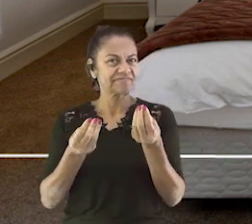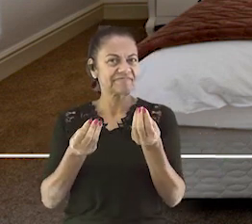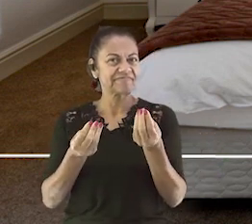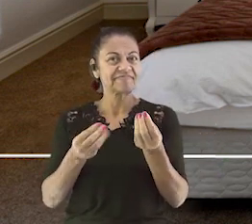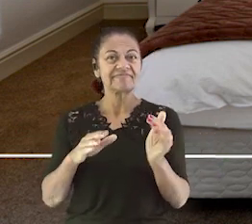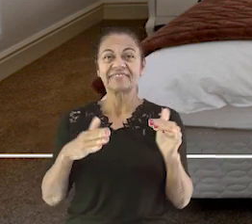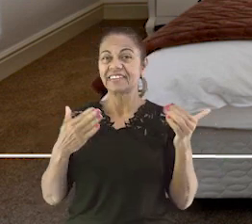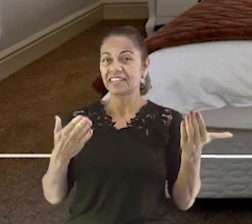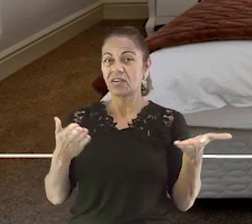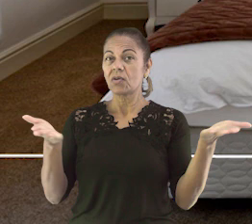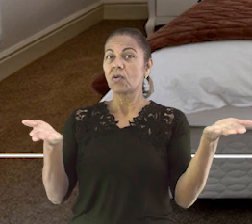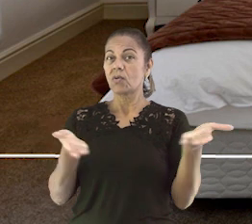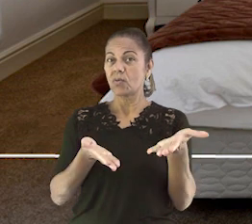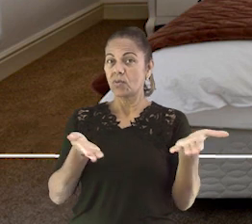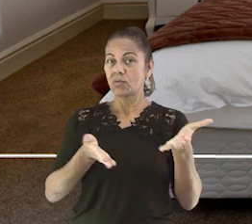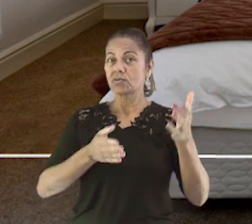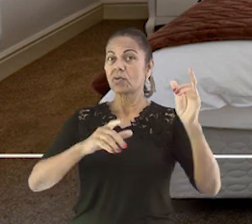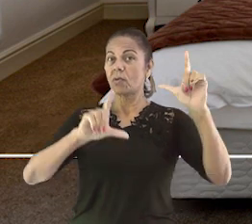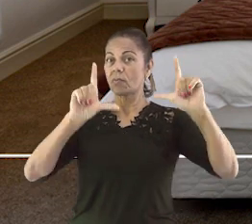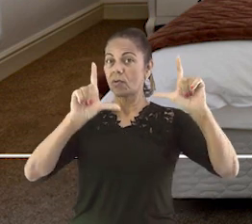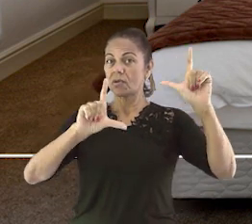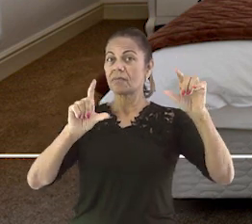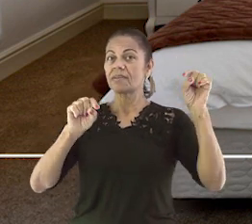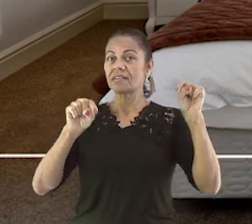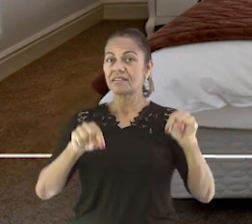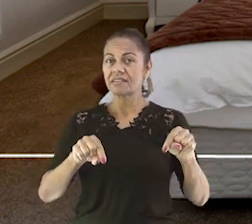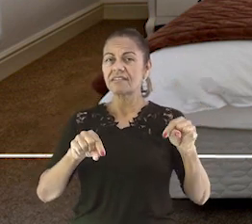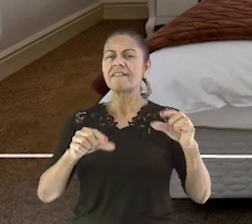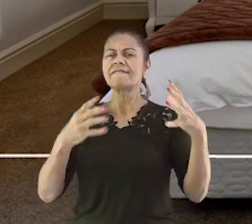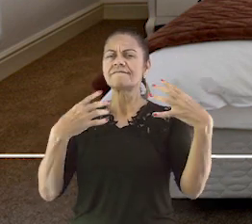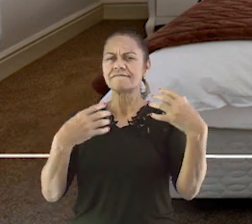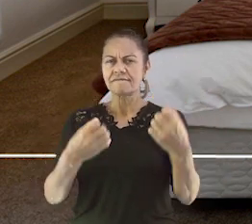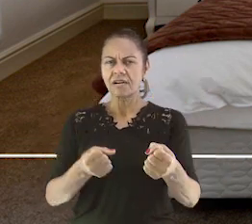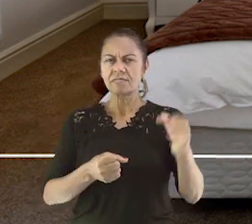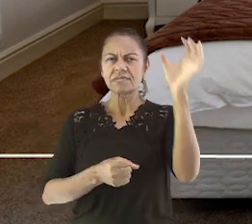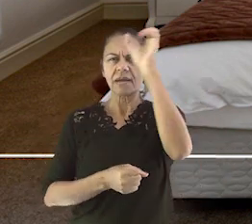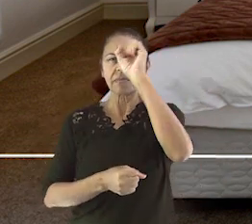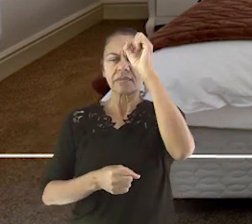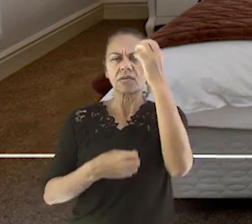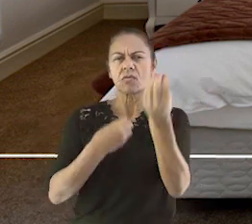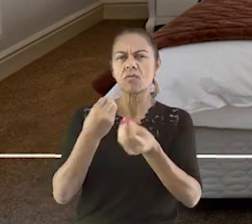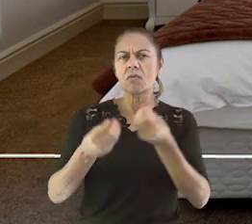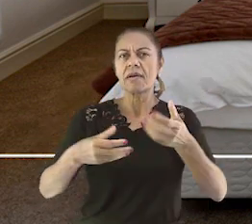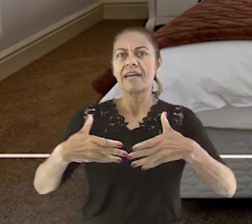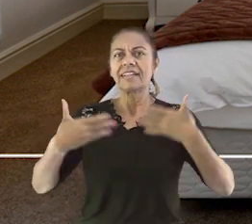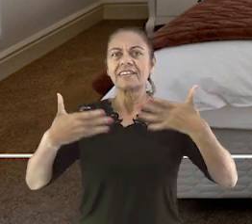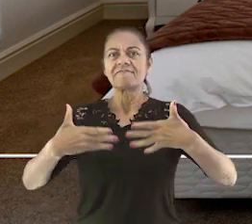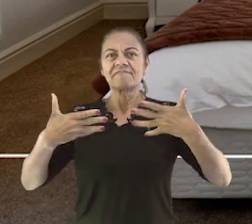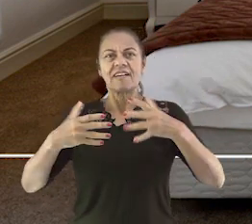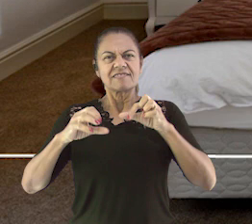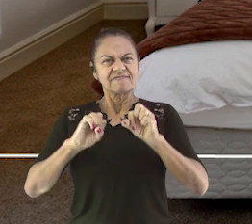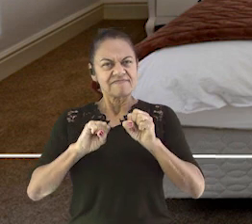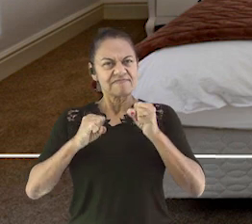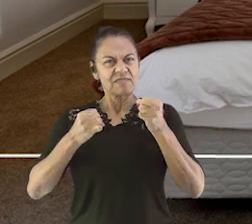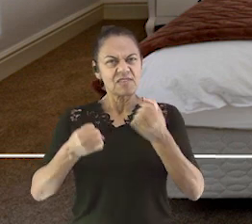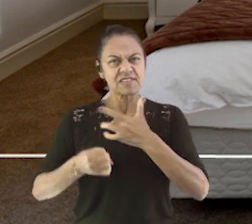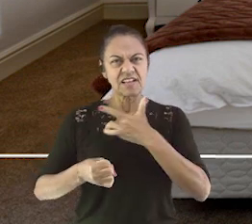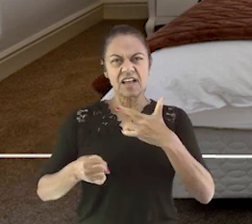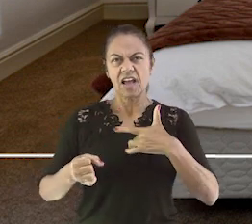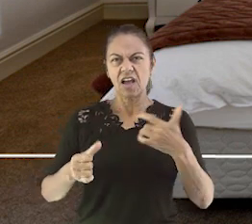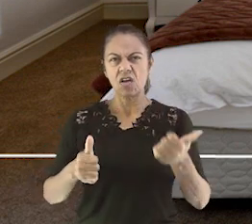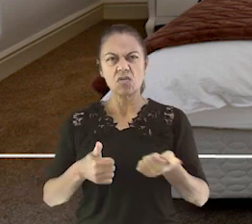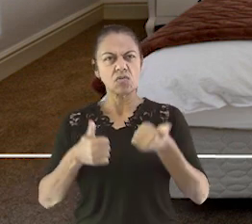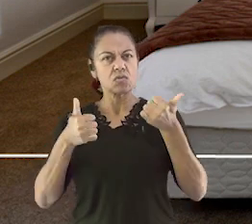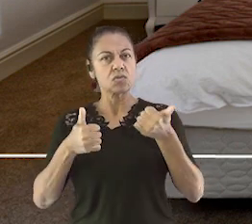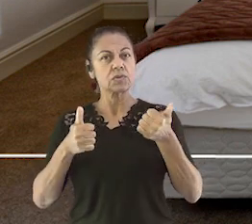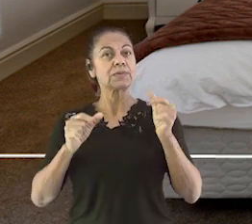No programa de hoje, iremos aprender como ficarmos animados, dispostos e cheios de energias